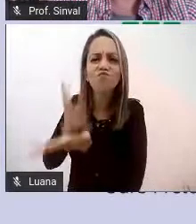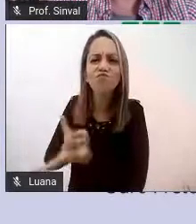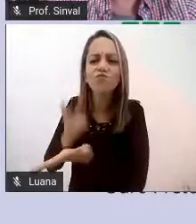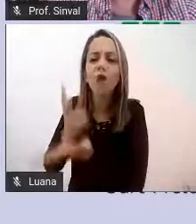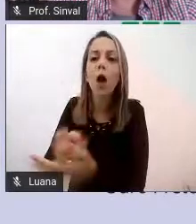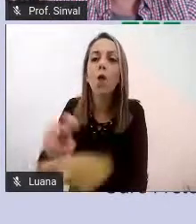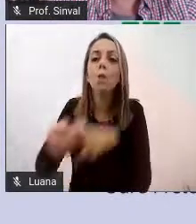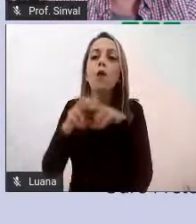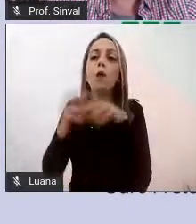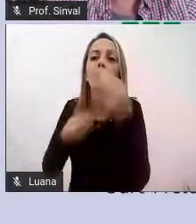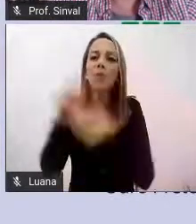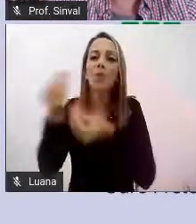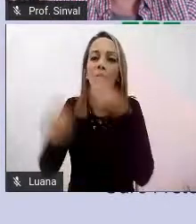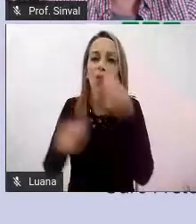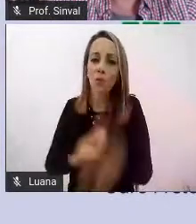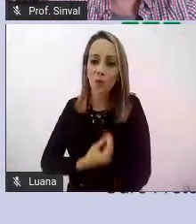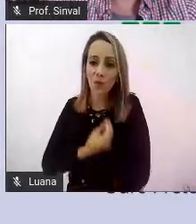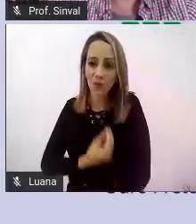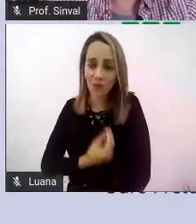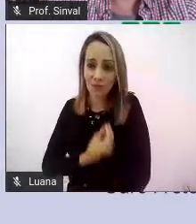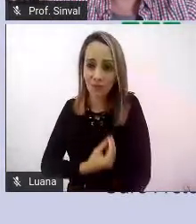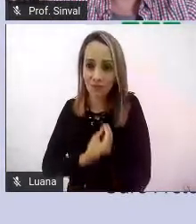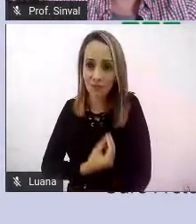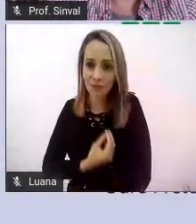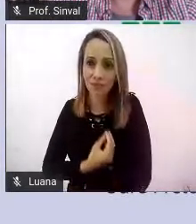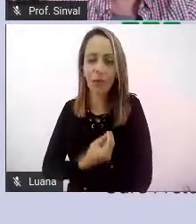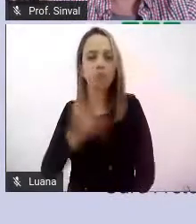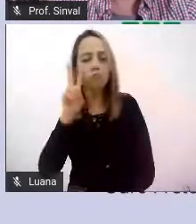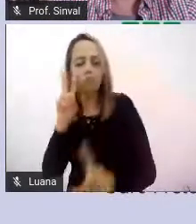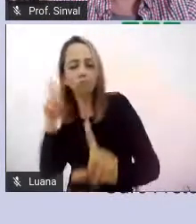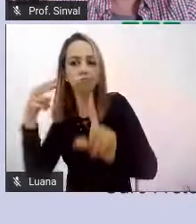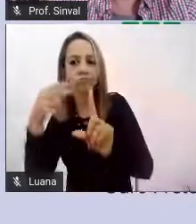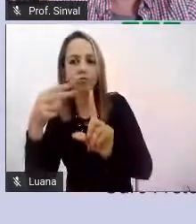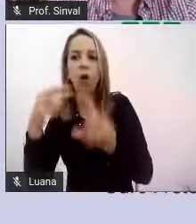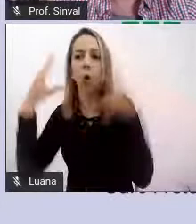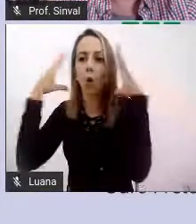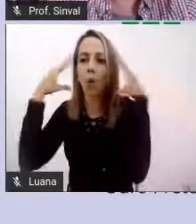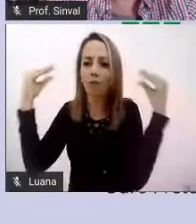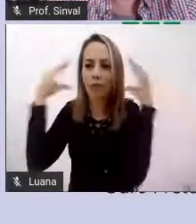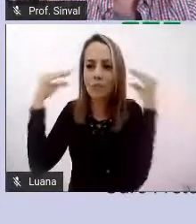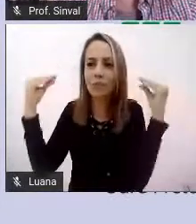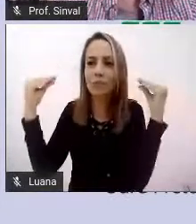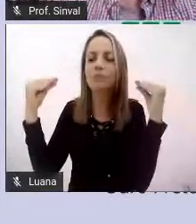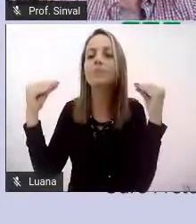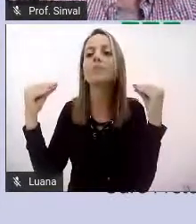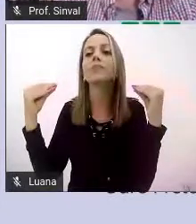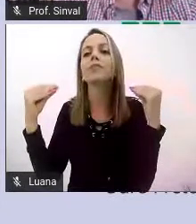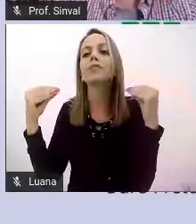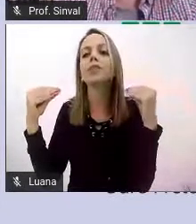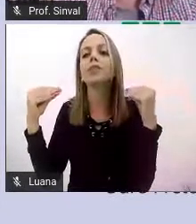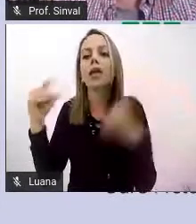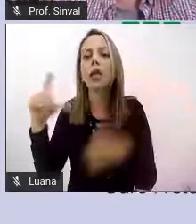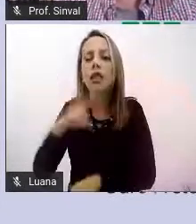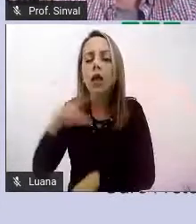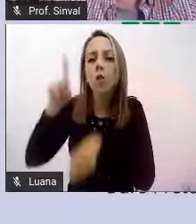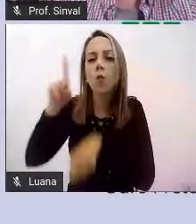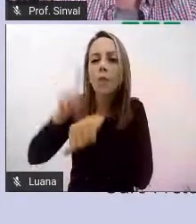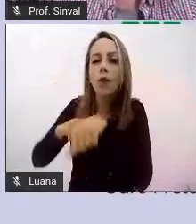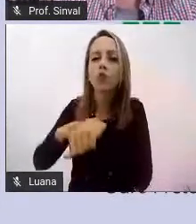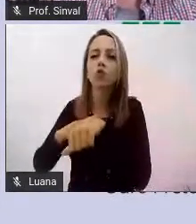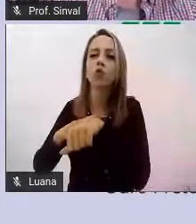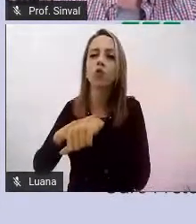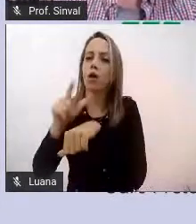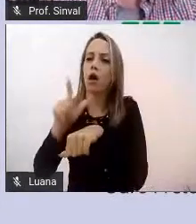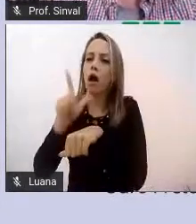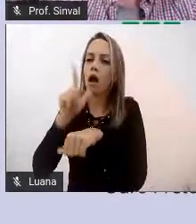né, do ponto de vista dos holandeses, nos seus registros, marcados pela travessia oceânica, pelas guerras navais e